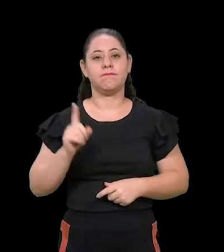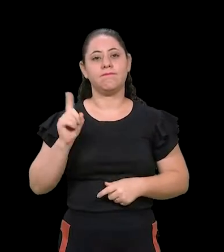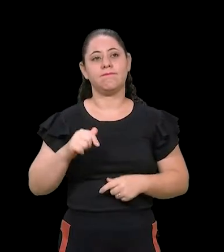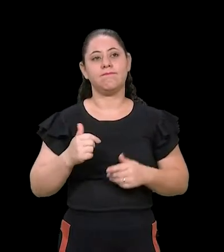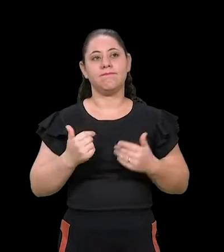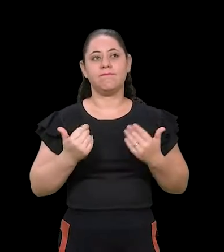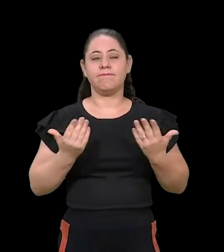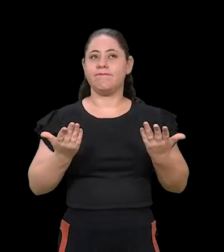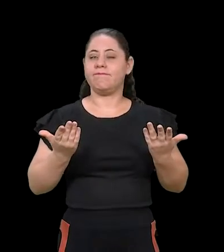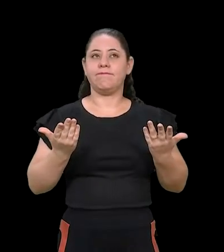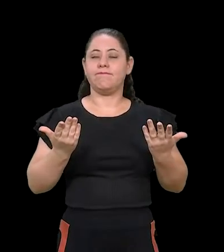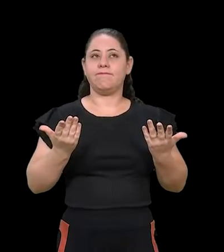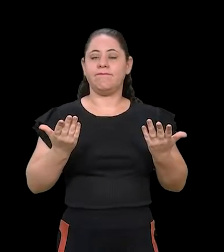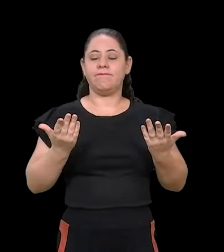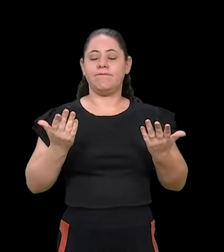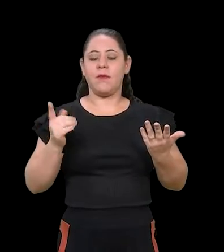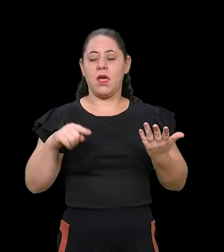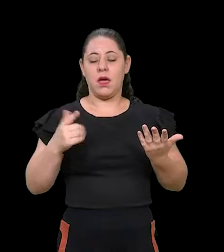É uma